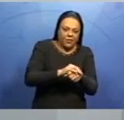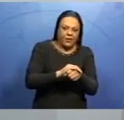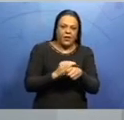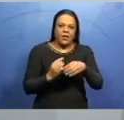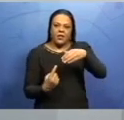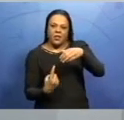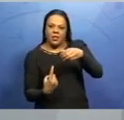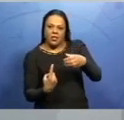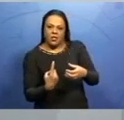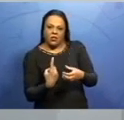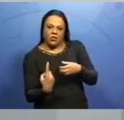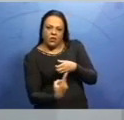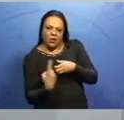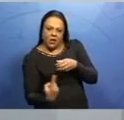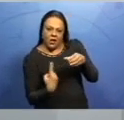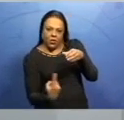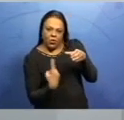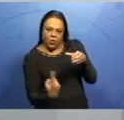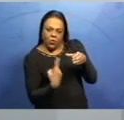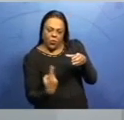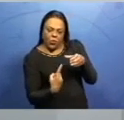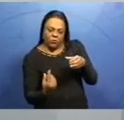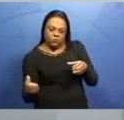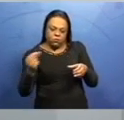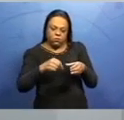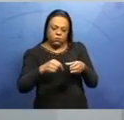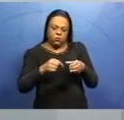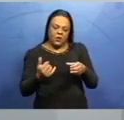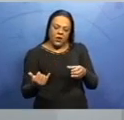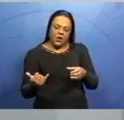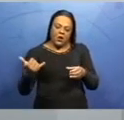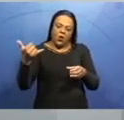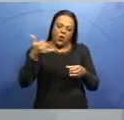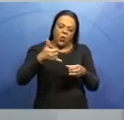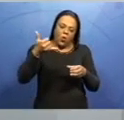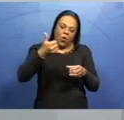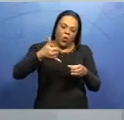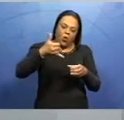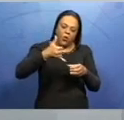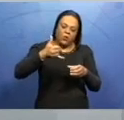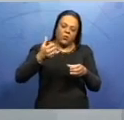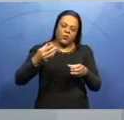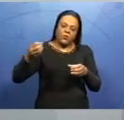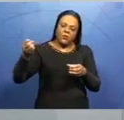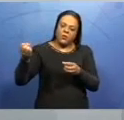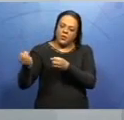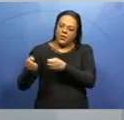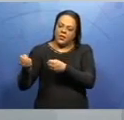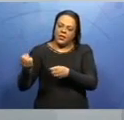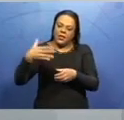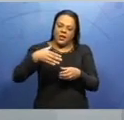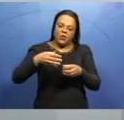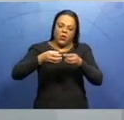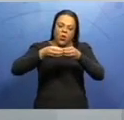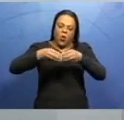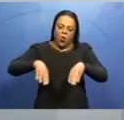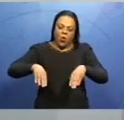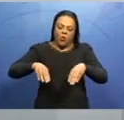no liquidificador. Junte o óleo, o leite, o ovo e o fermento e bata